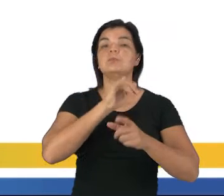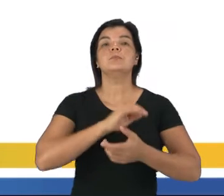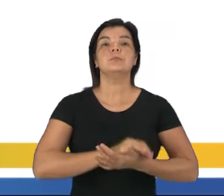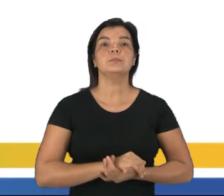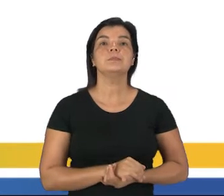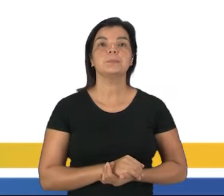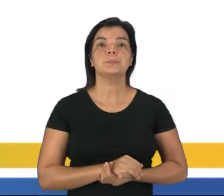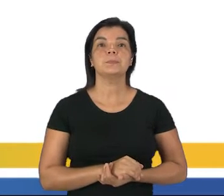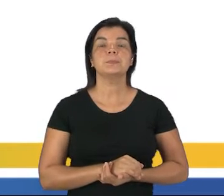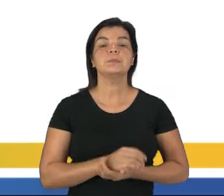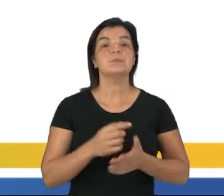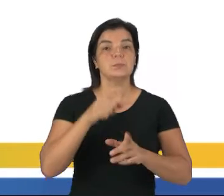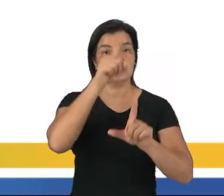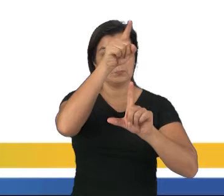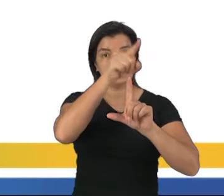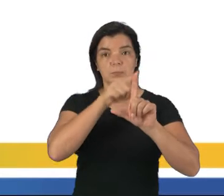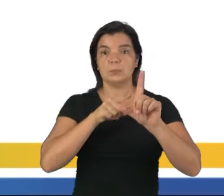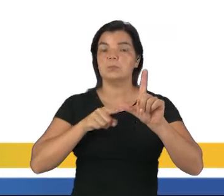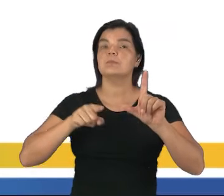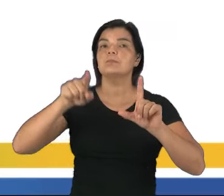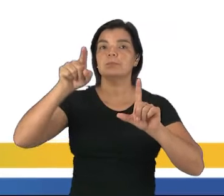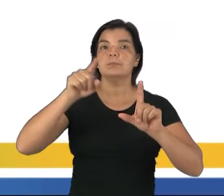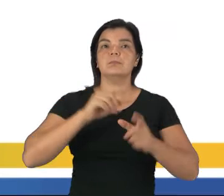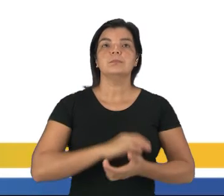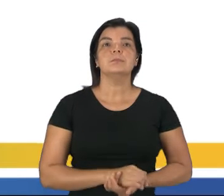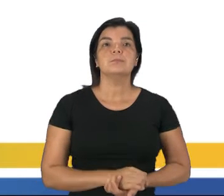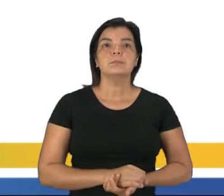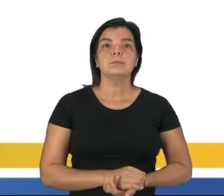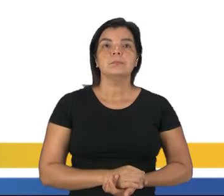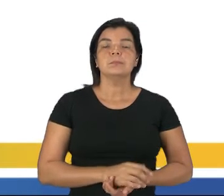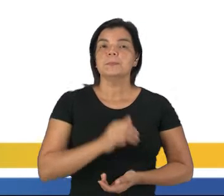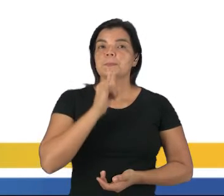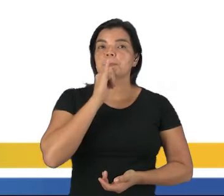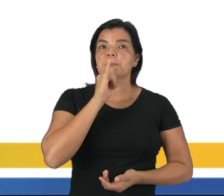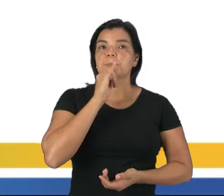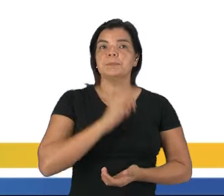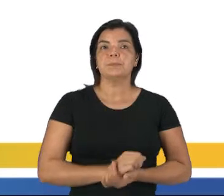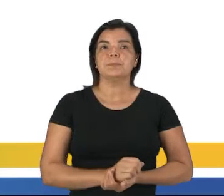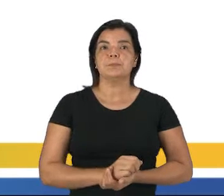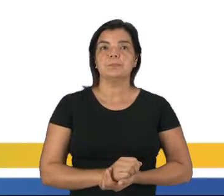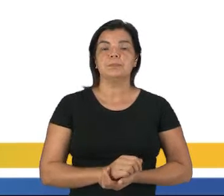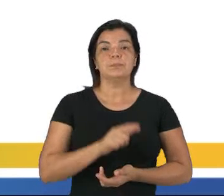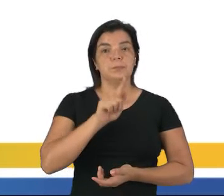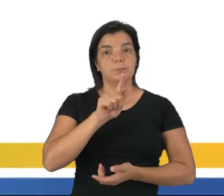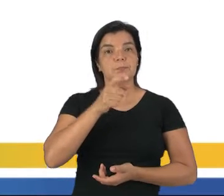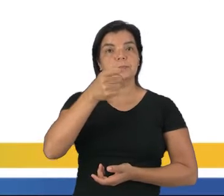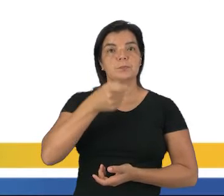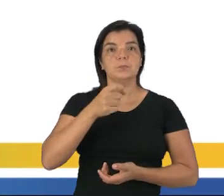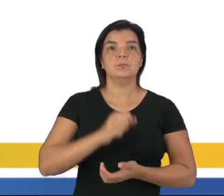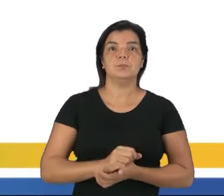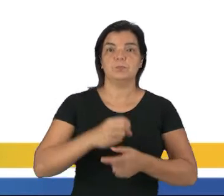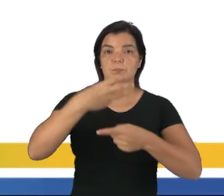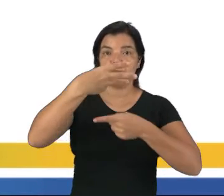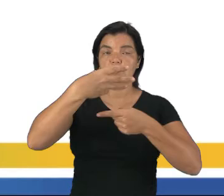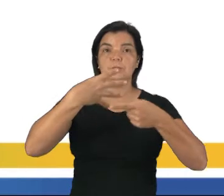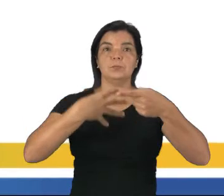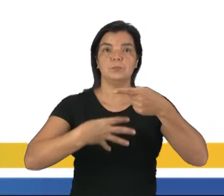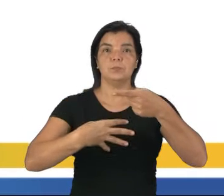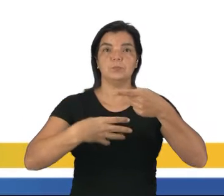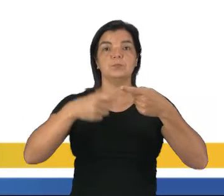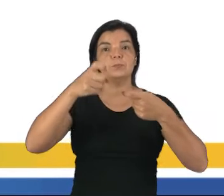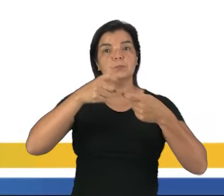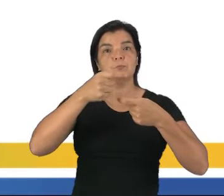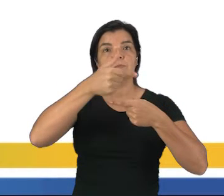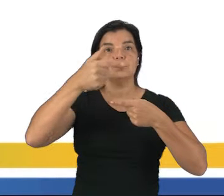y, onde a parábola vai interceptar. Vamos ver aqui um exemplo. Eu tenho g de x igual a 3/4 de